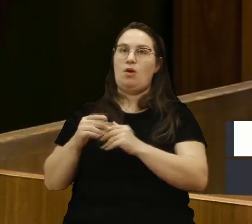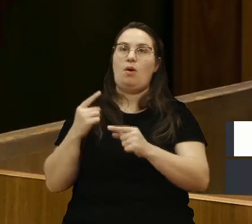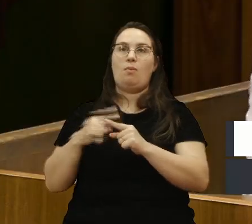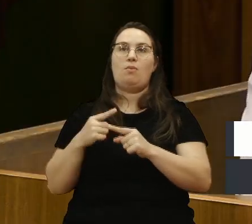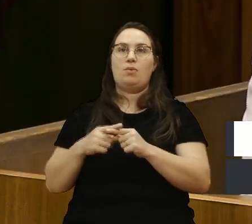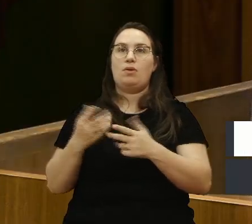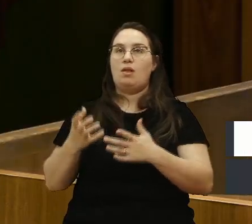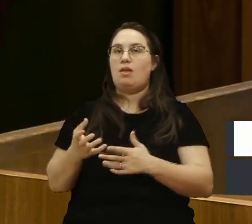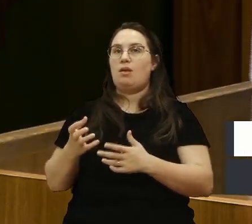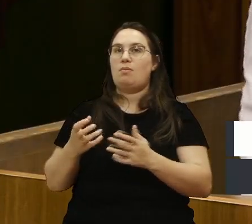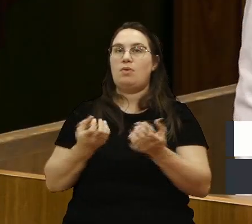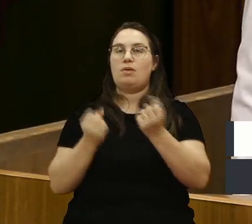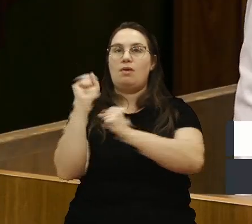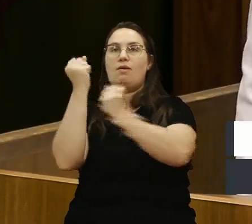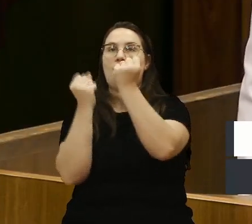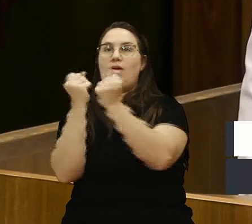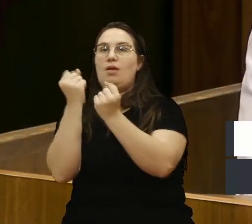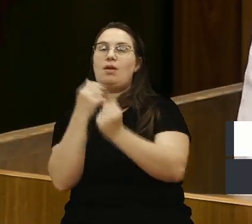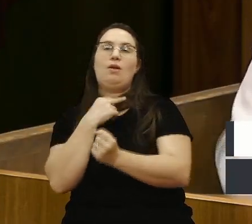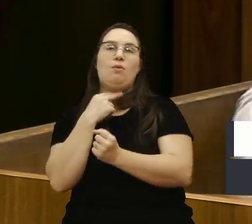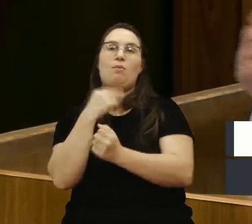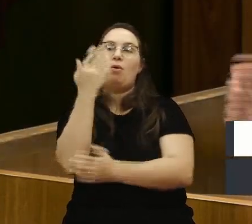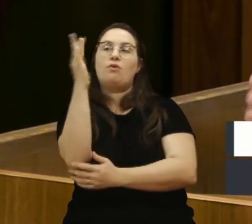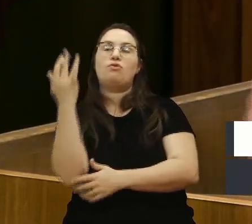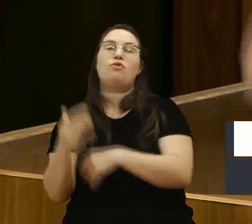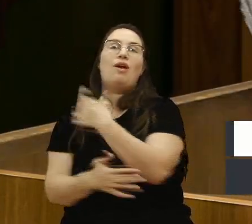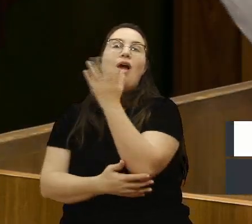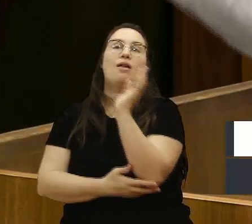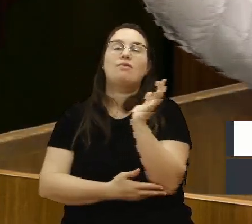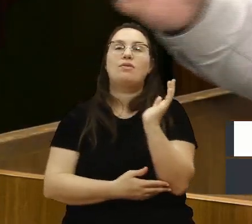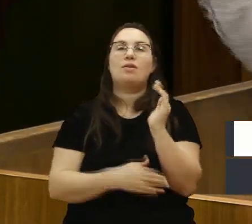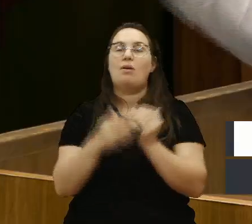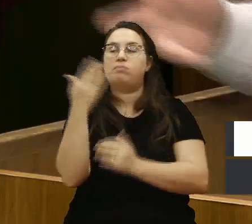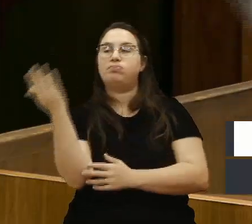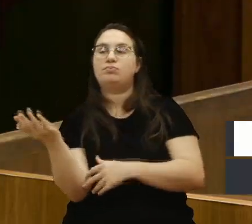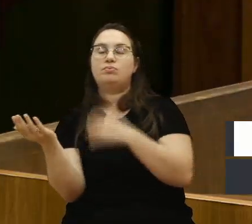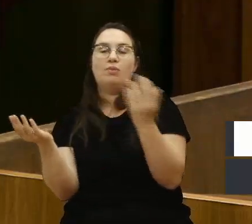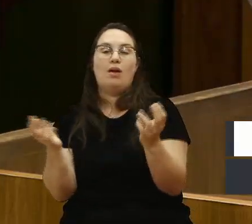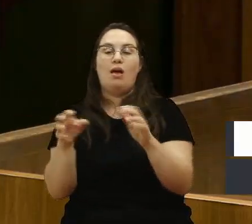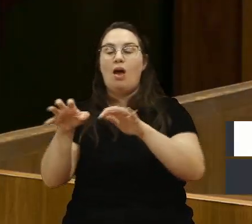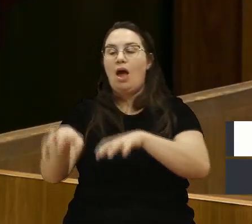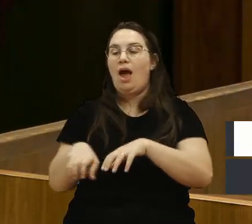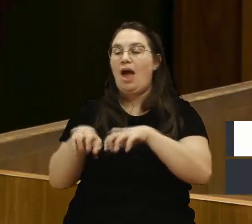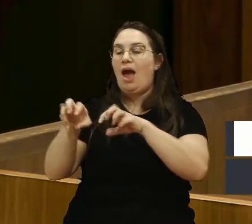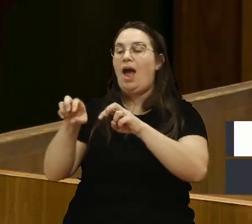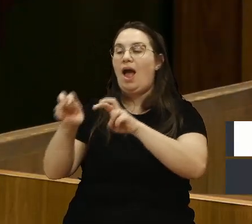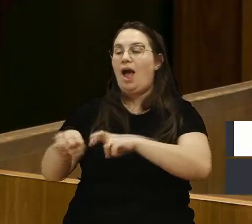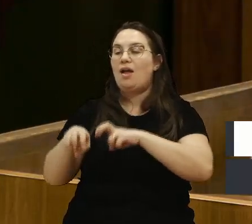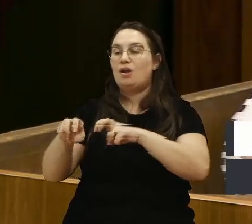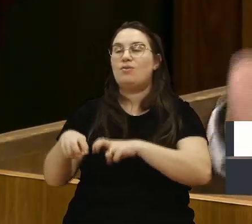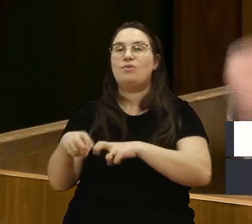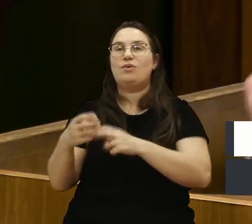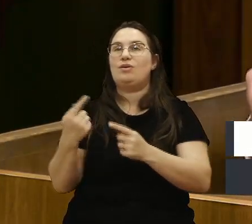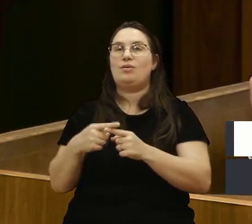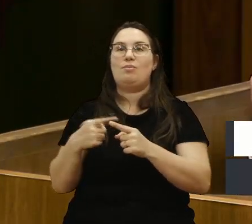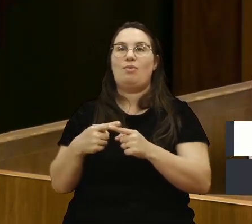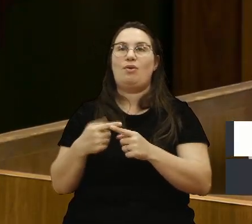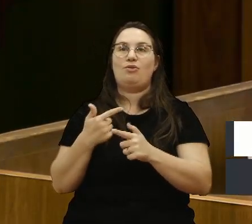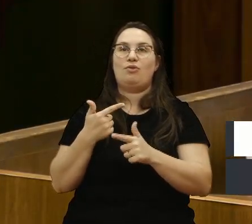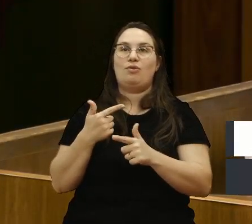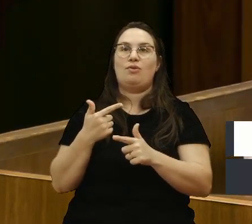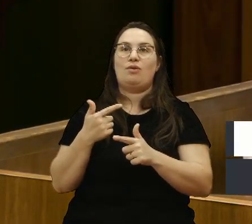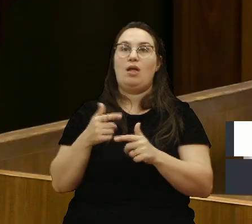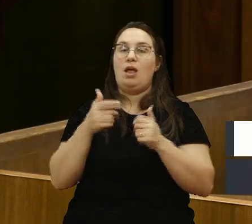quer botar a fábrica, não pode cortar a árvore. O cara quer fazer uma lavoura, não pode porque vai derrubar o mato. Quer dizer que lá detonaram